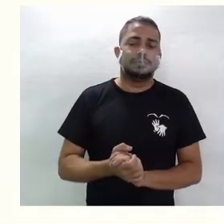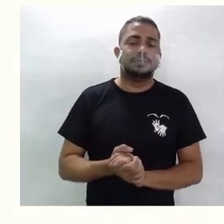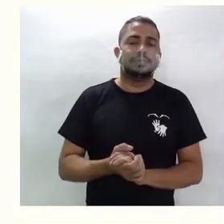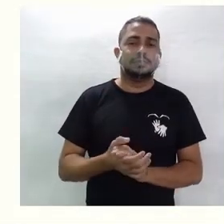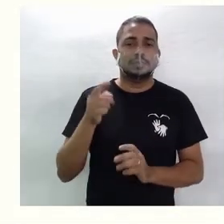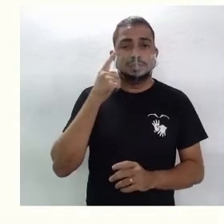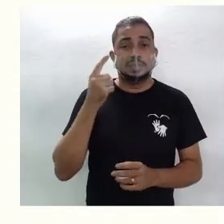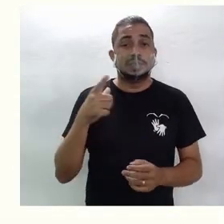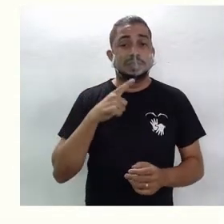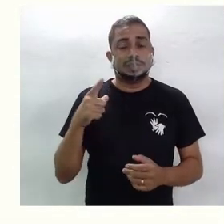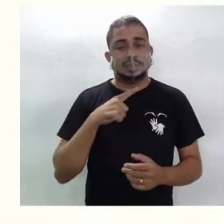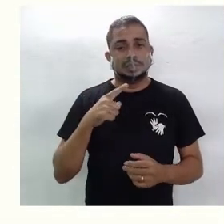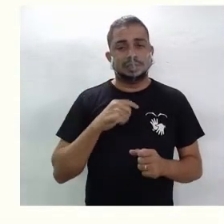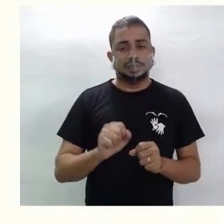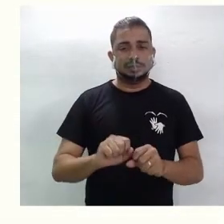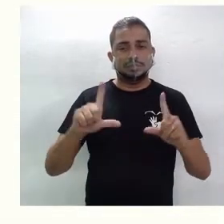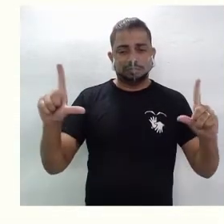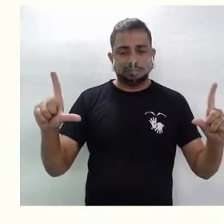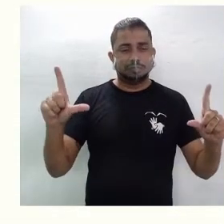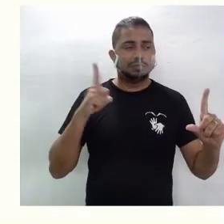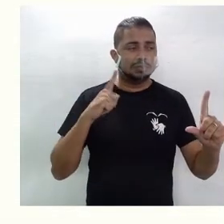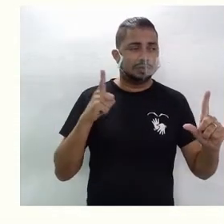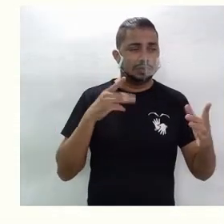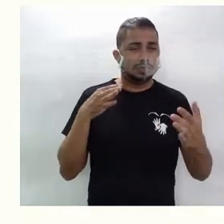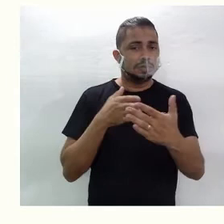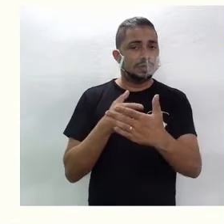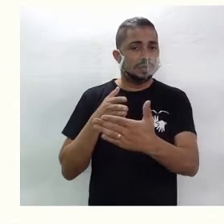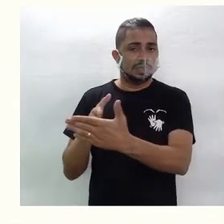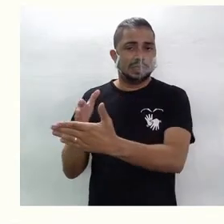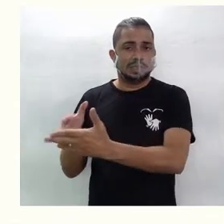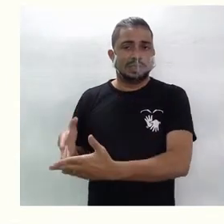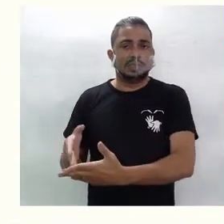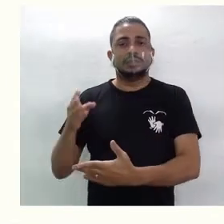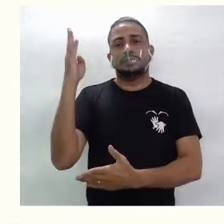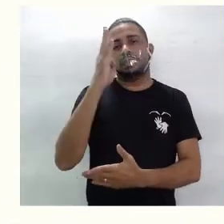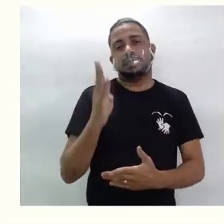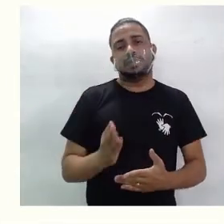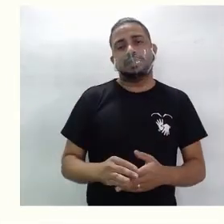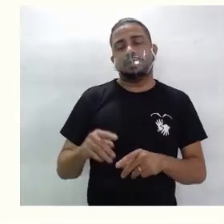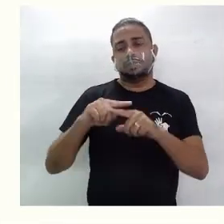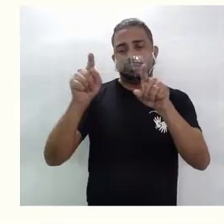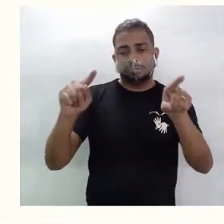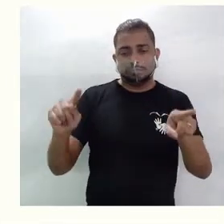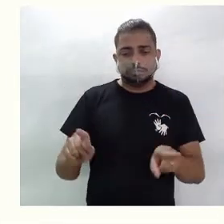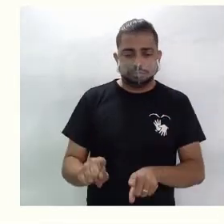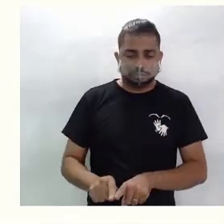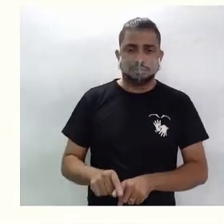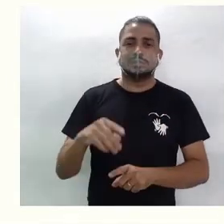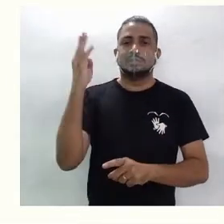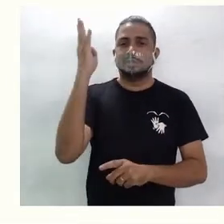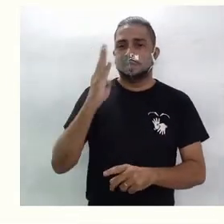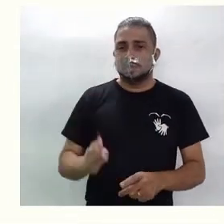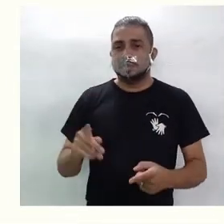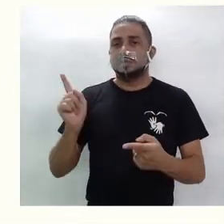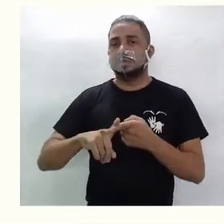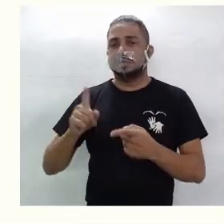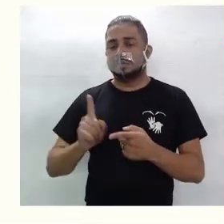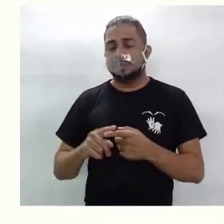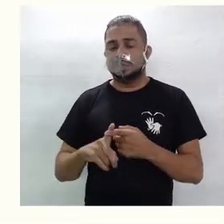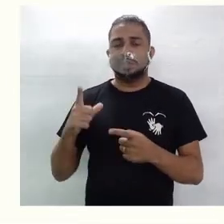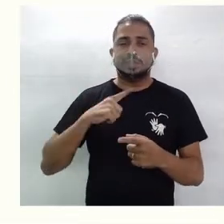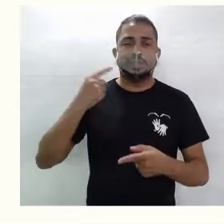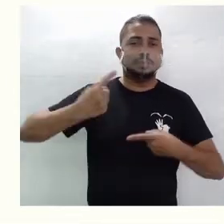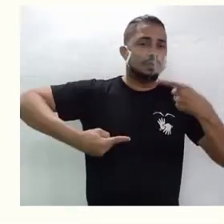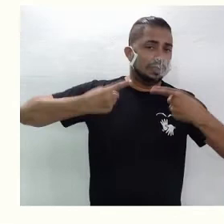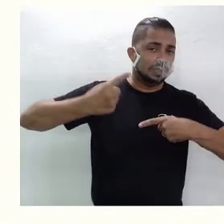que existe aí na figura, né, fronteiras brasileiras, né? O mapa do Brasil, e a gente está vendo uma divisão